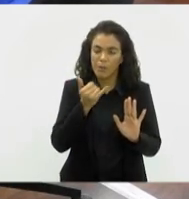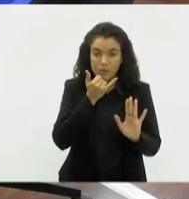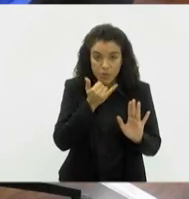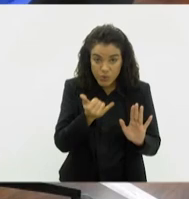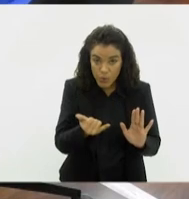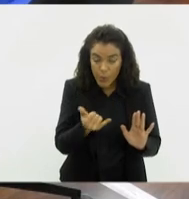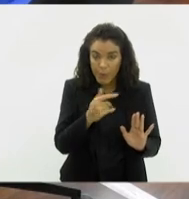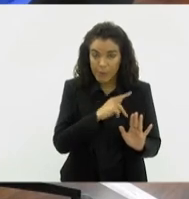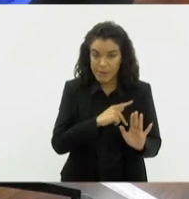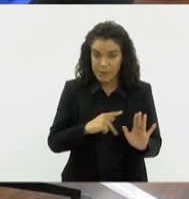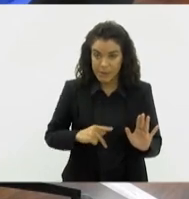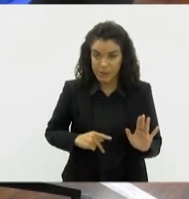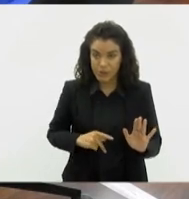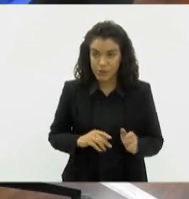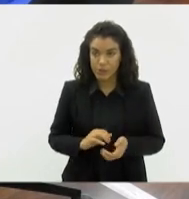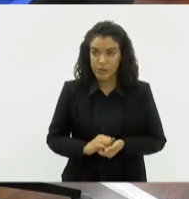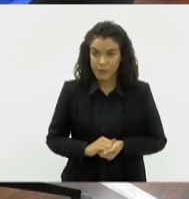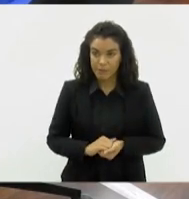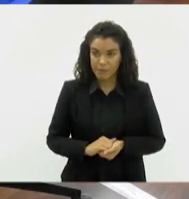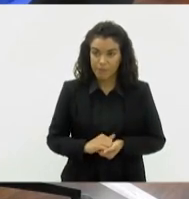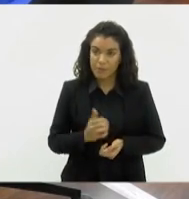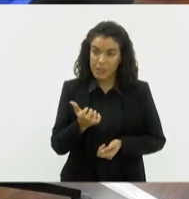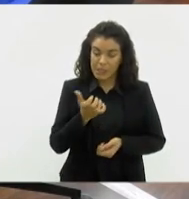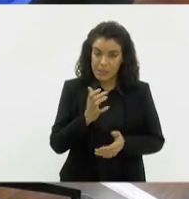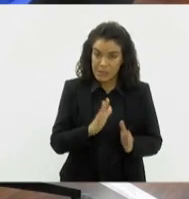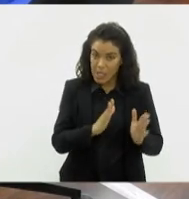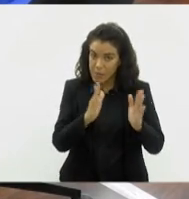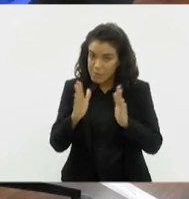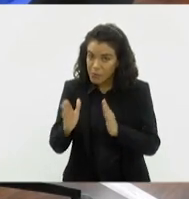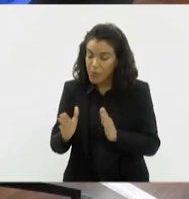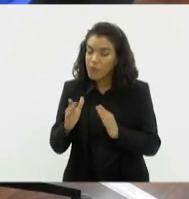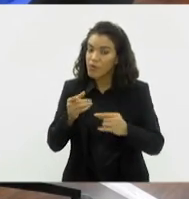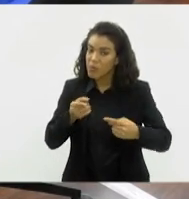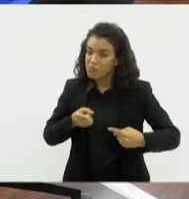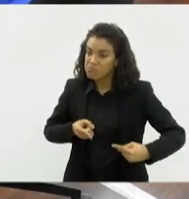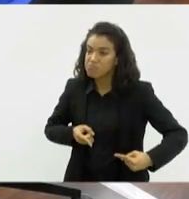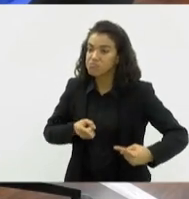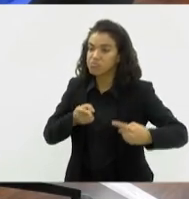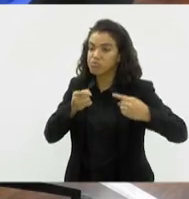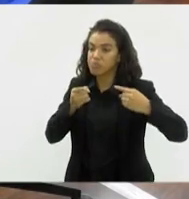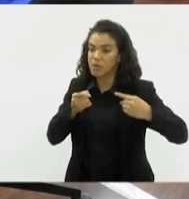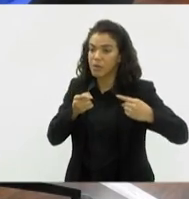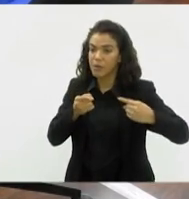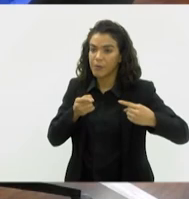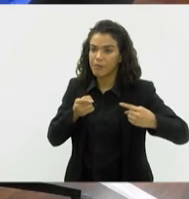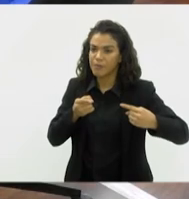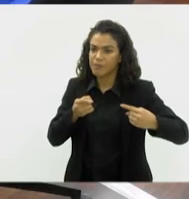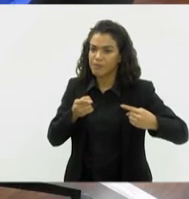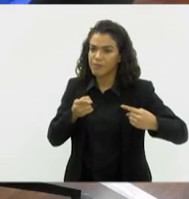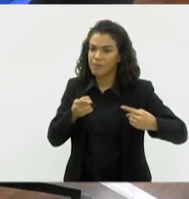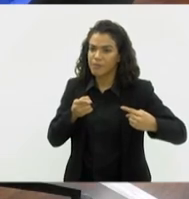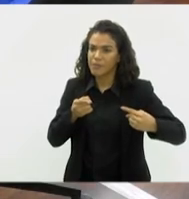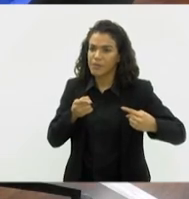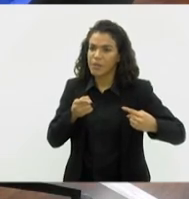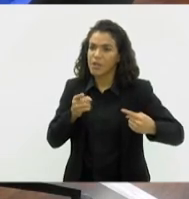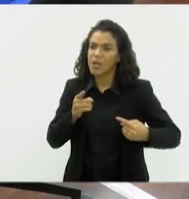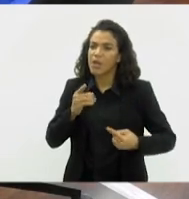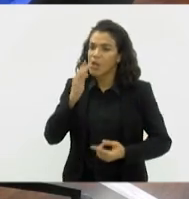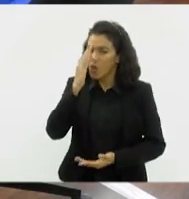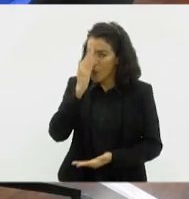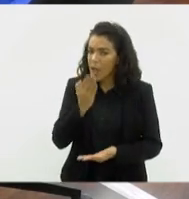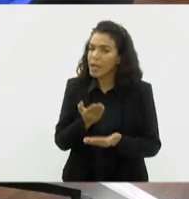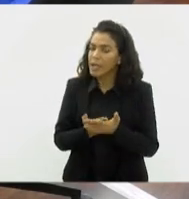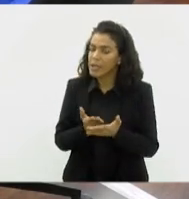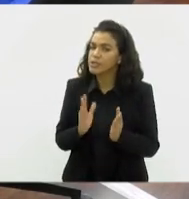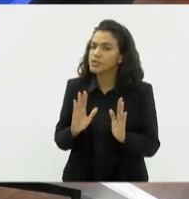desculpas, presidente. Aqui não é um lugar para isso. Se a senhora quiser ir para esse campo, eu topo ficar na discussão durante boas horas aqui. Eu acredito que no plenário a gente possa